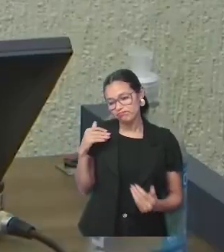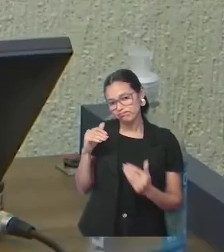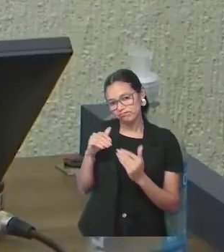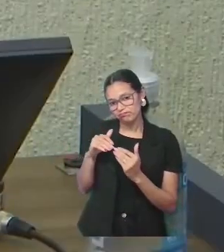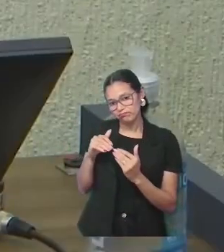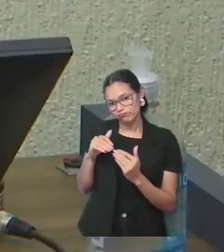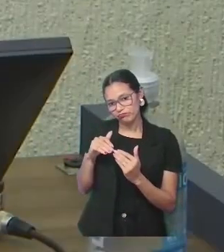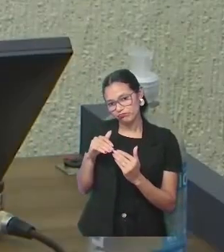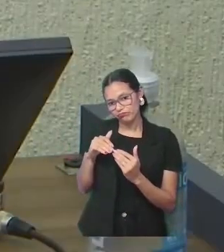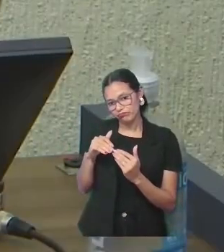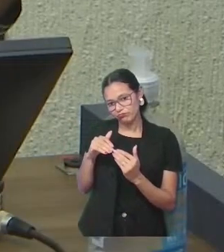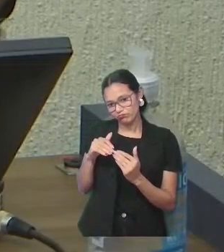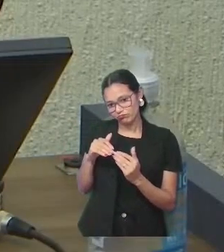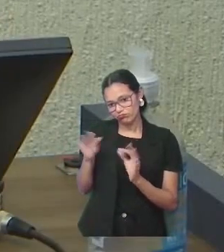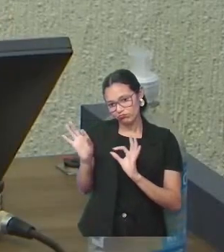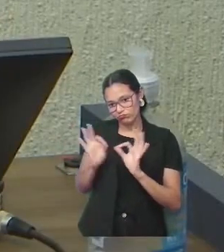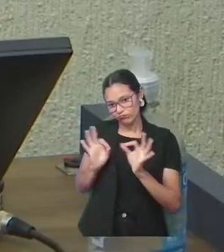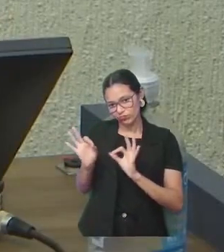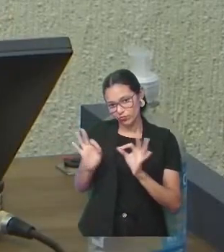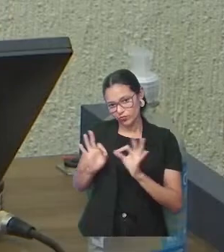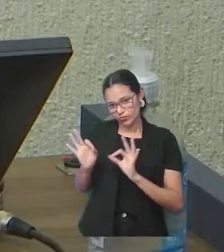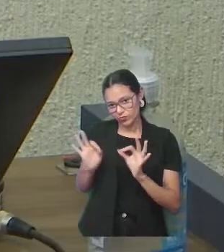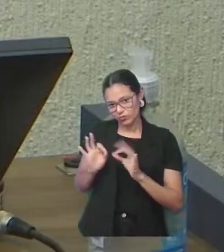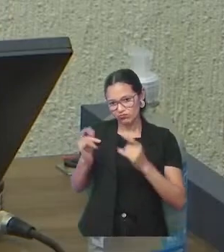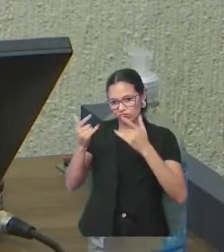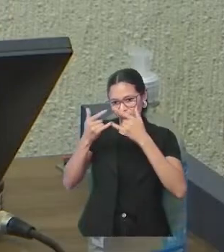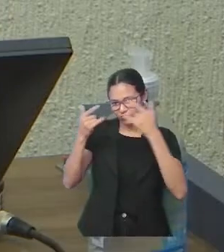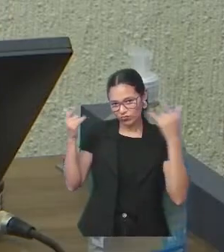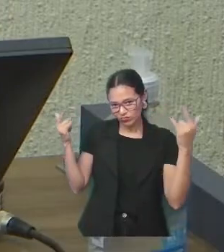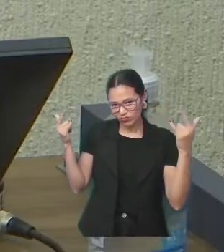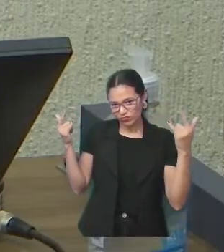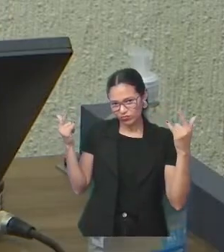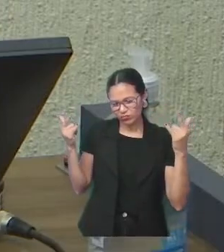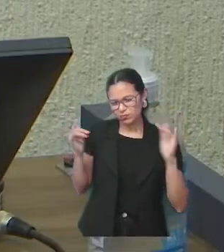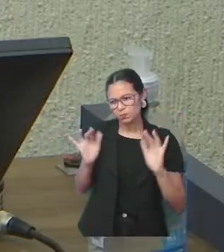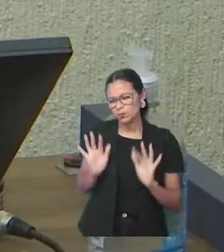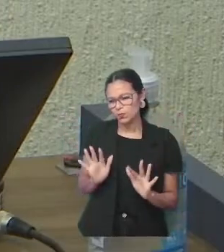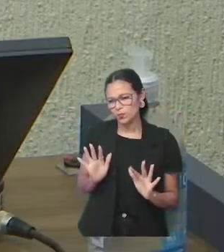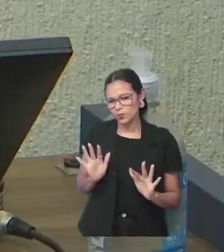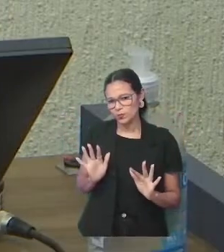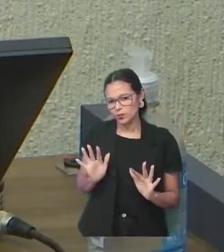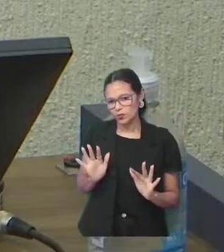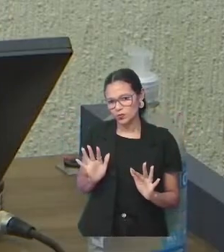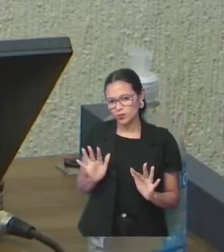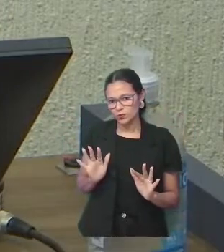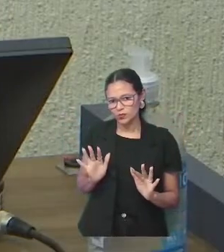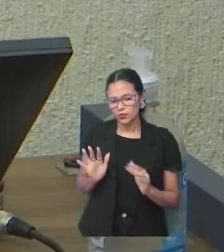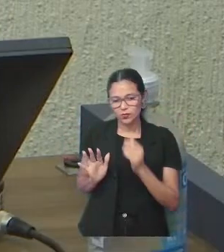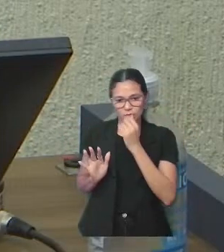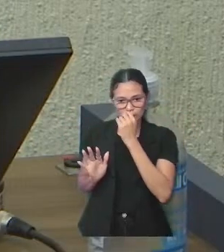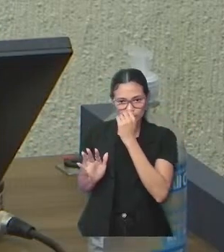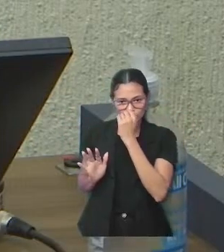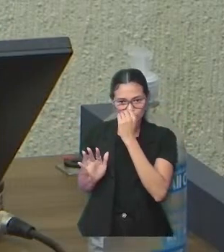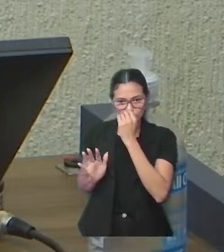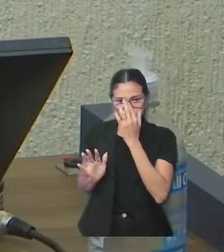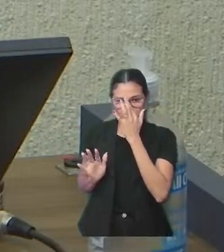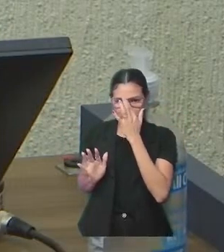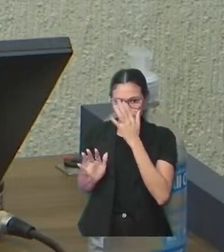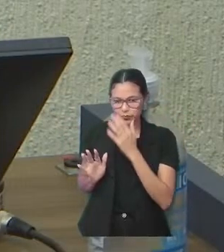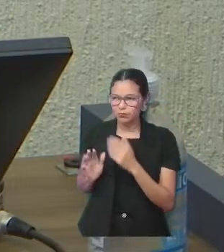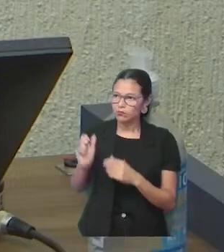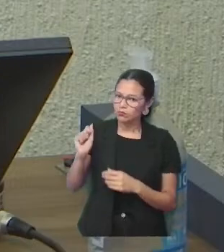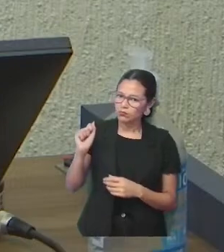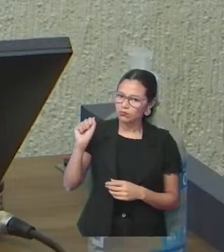concordo com arrumarem a fiação e etc, mas a questão